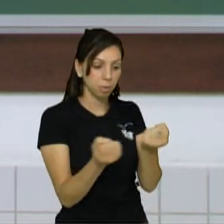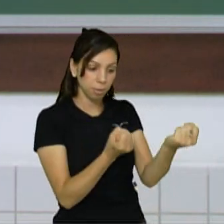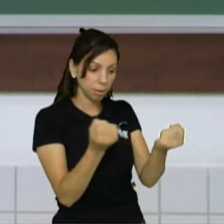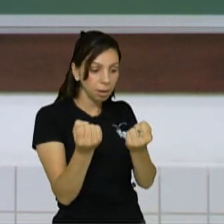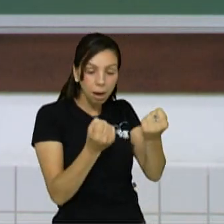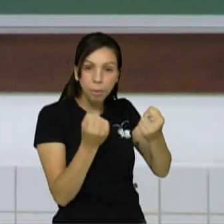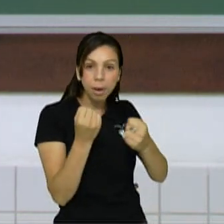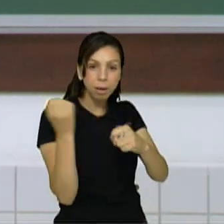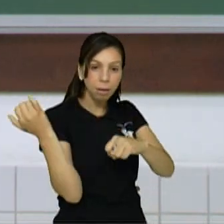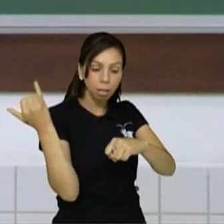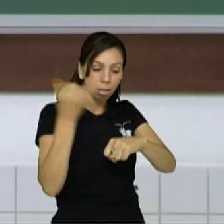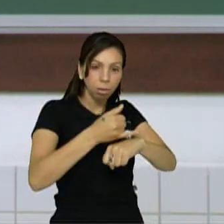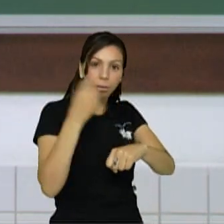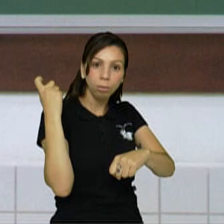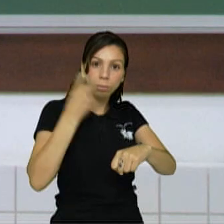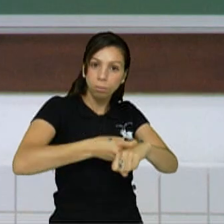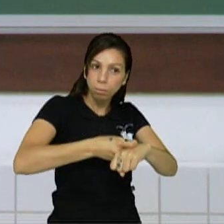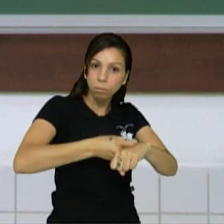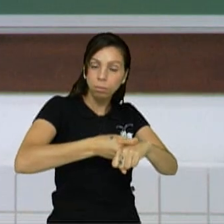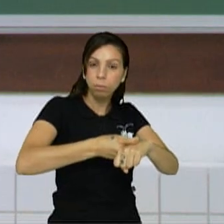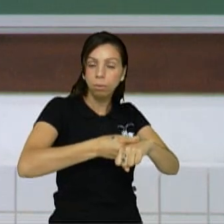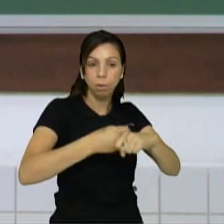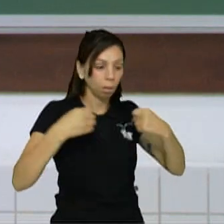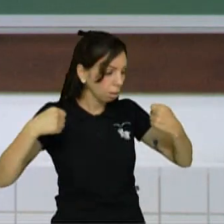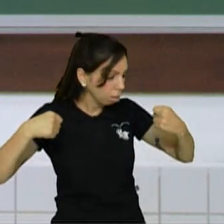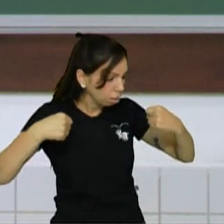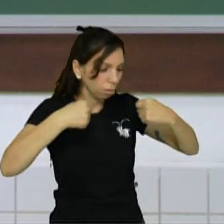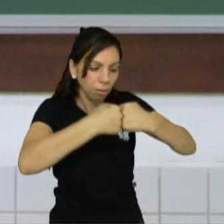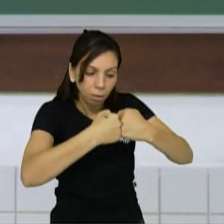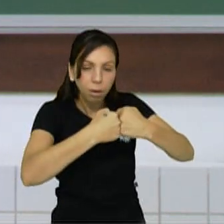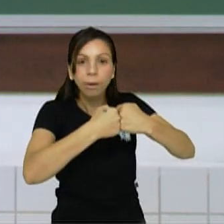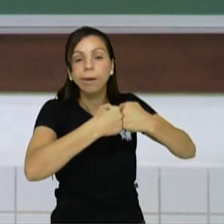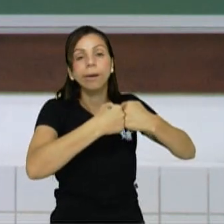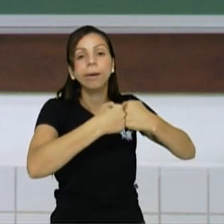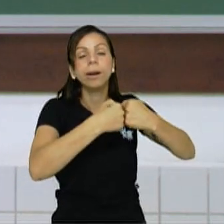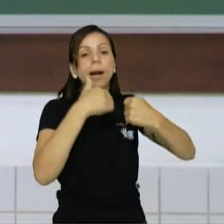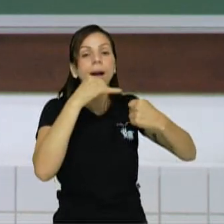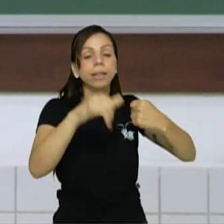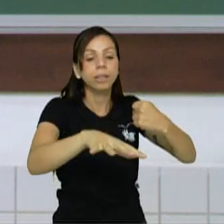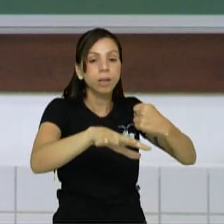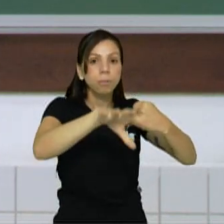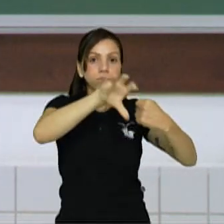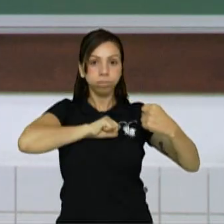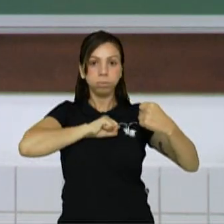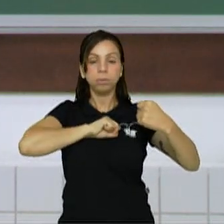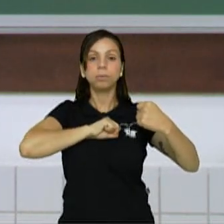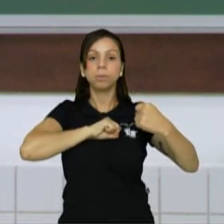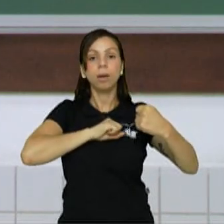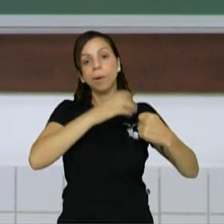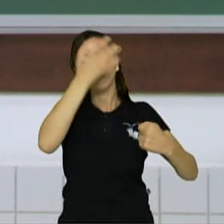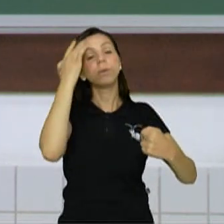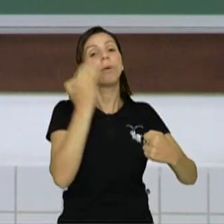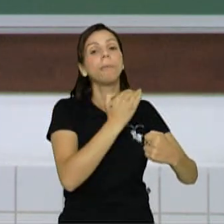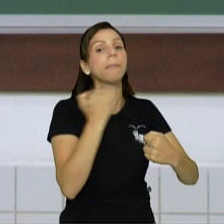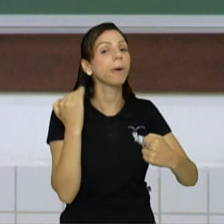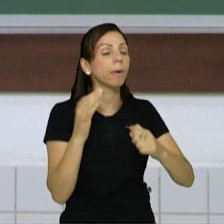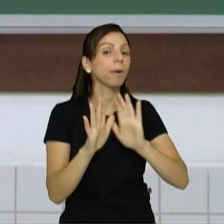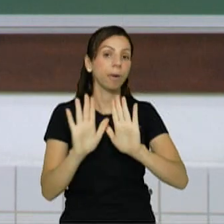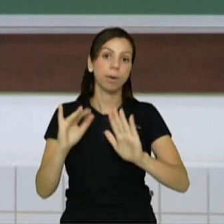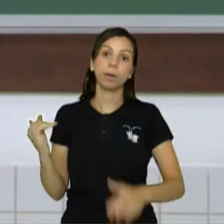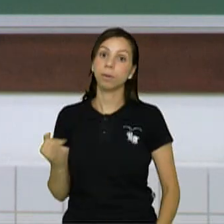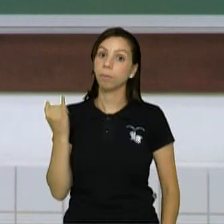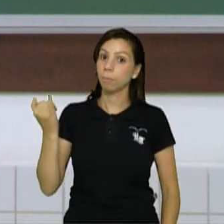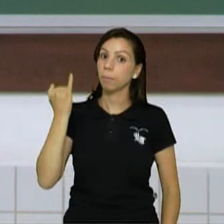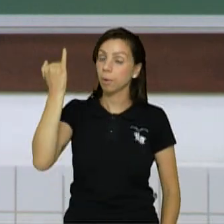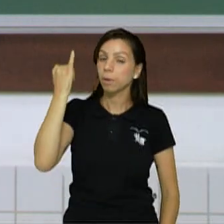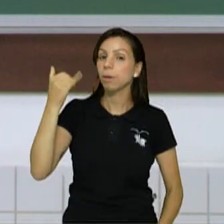maciço, pessoal, colide o carro, essa energia vem direto para dentro do carro, né, vai direto aos passageiros. Então, olha a importância,